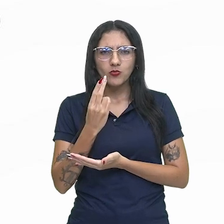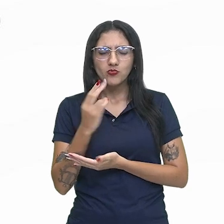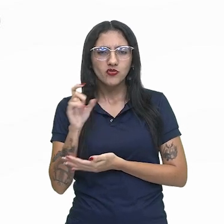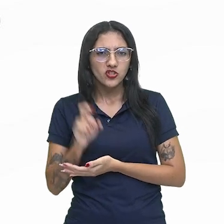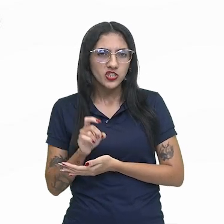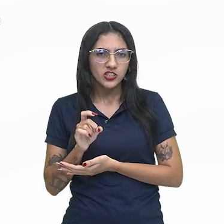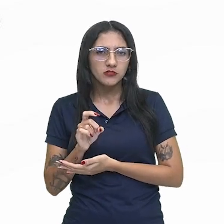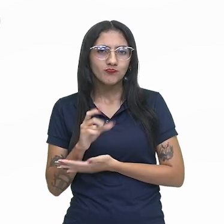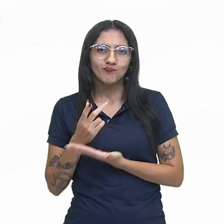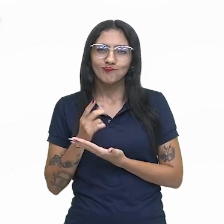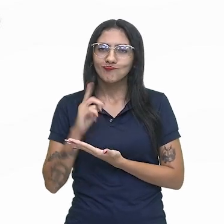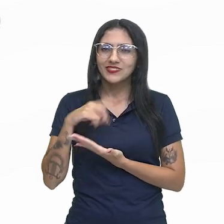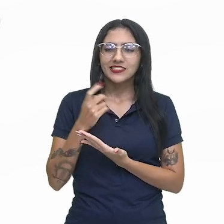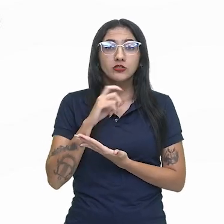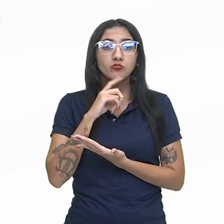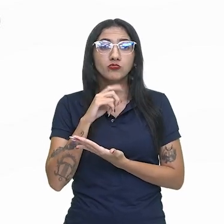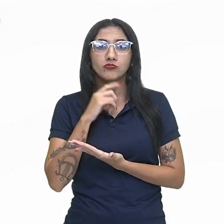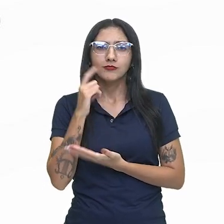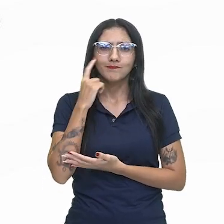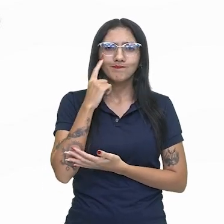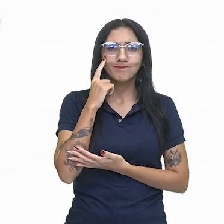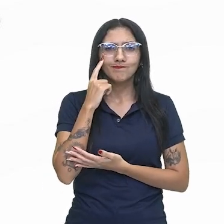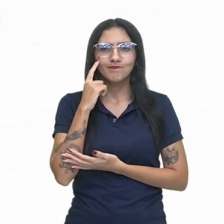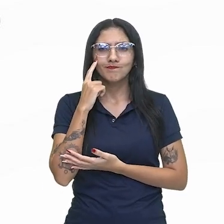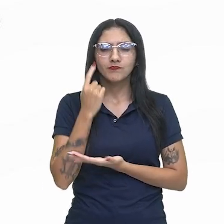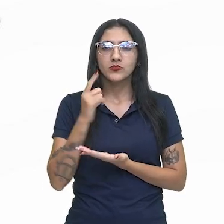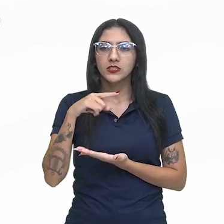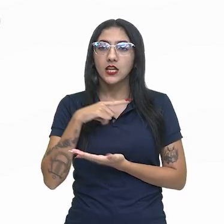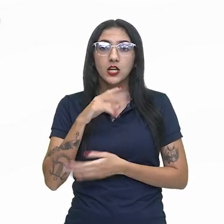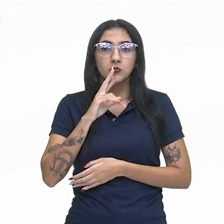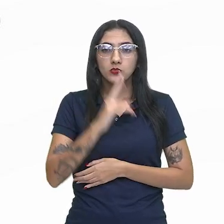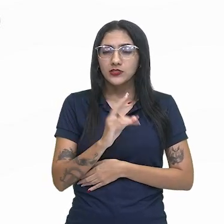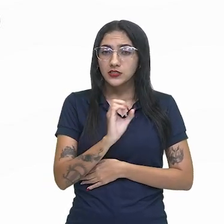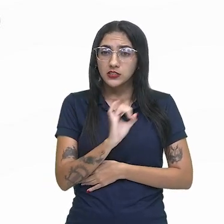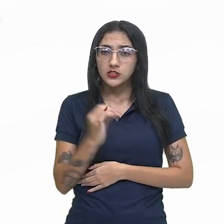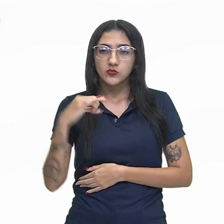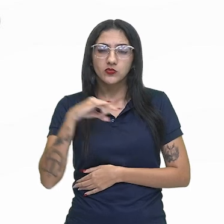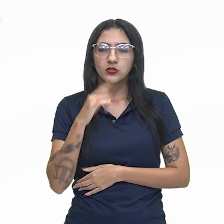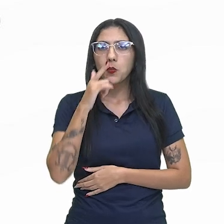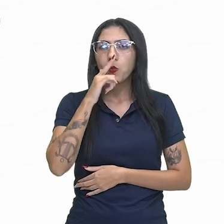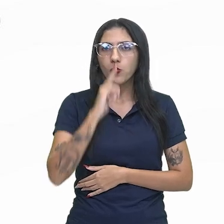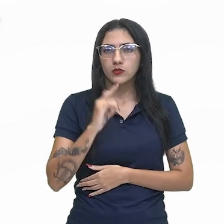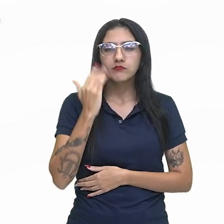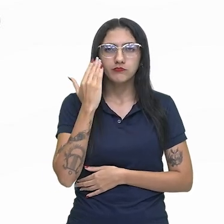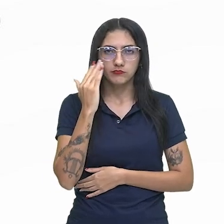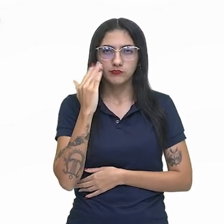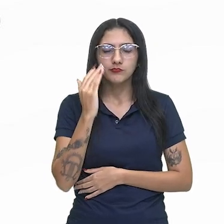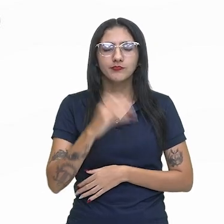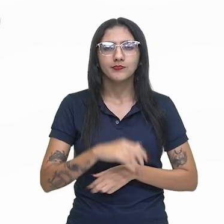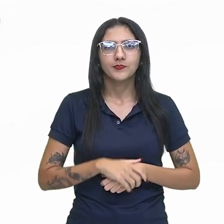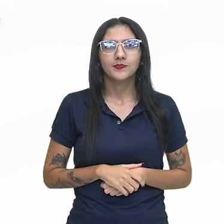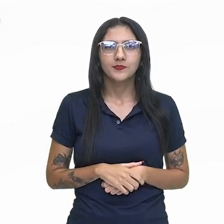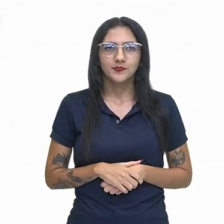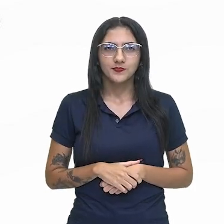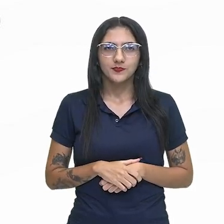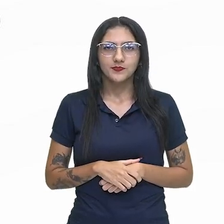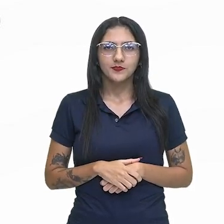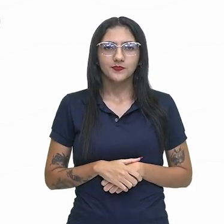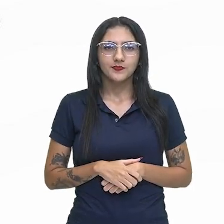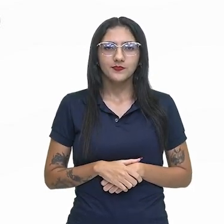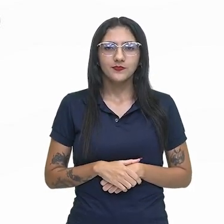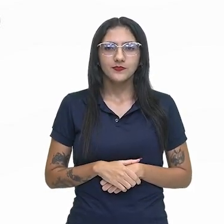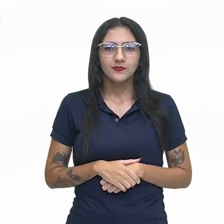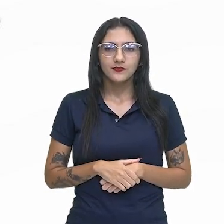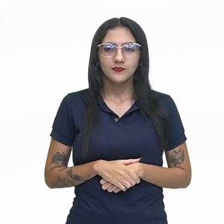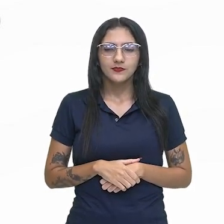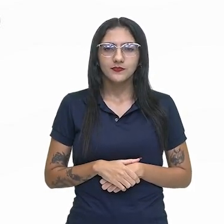questão para responder. Tá? Respondendo isso, você garante aí o resultado correto, tá bom?